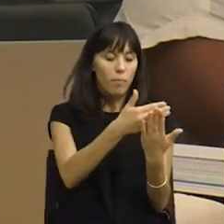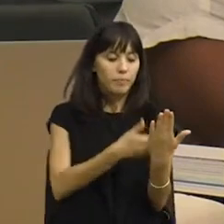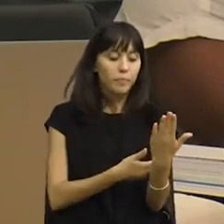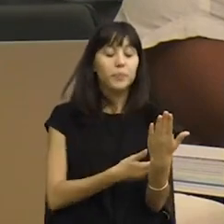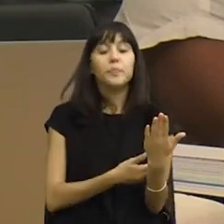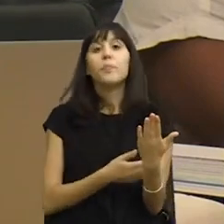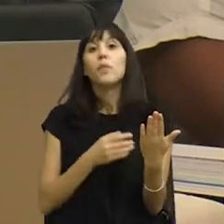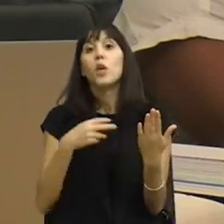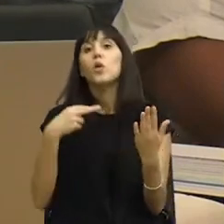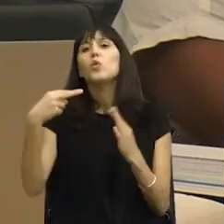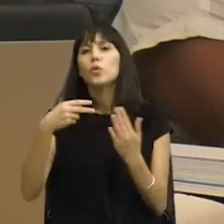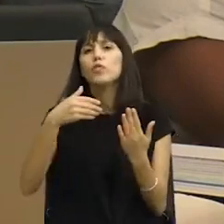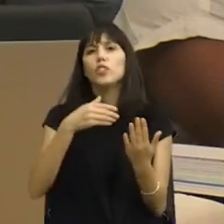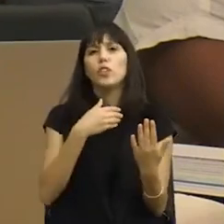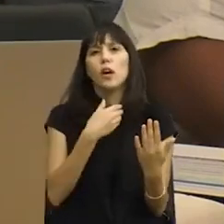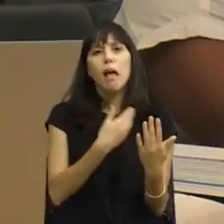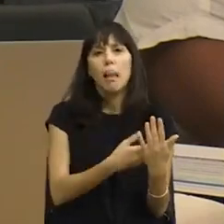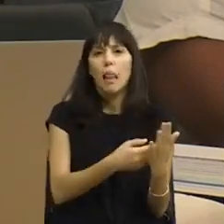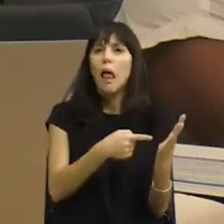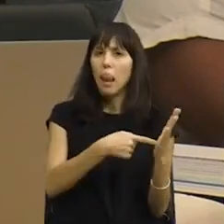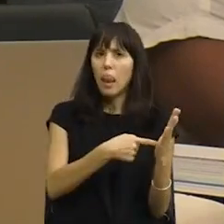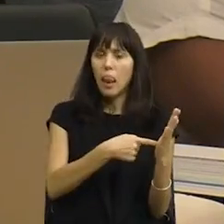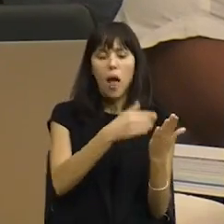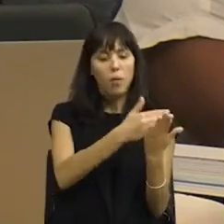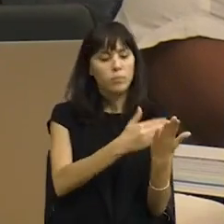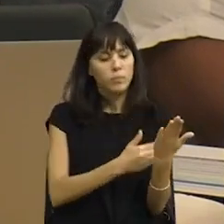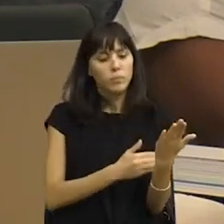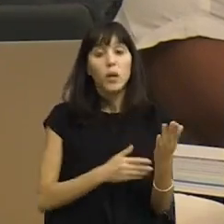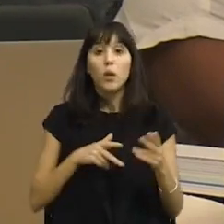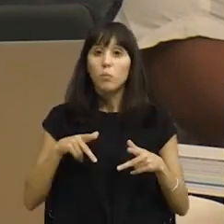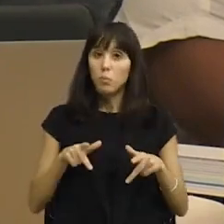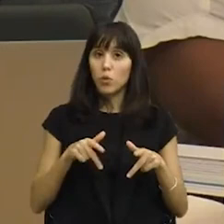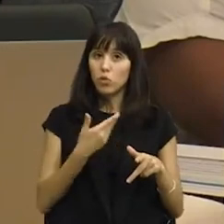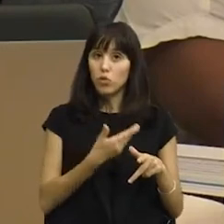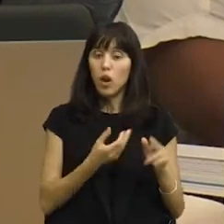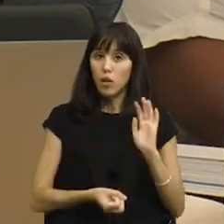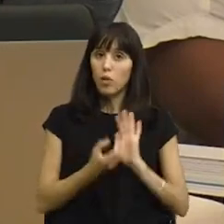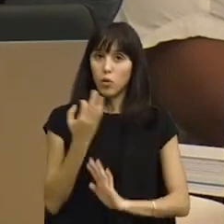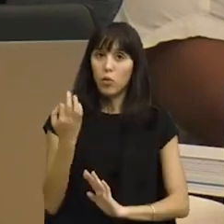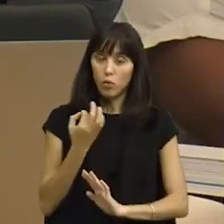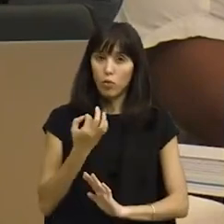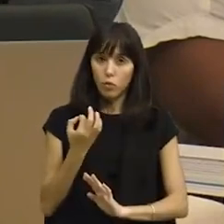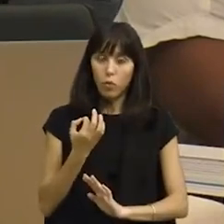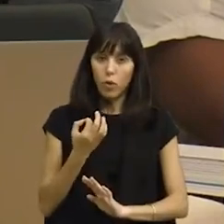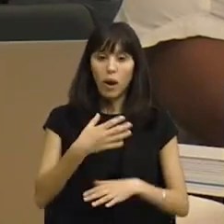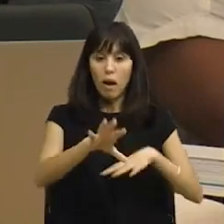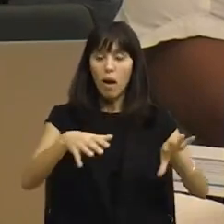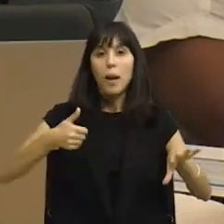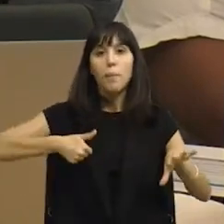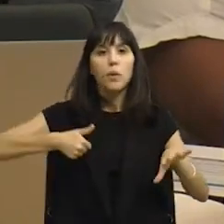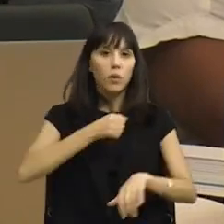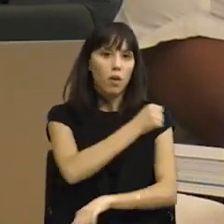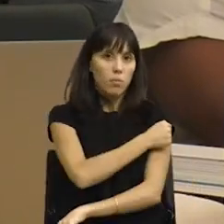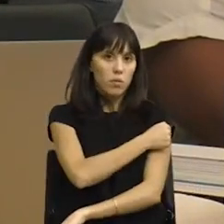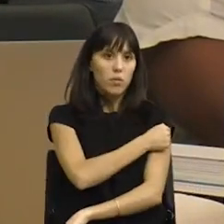ponto de vista do conteúdo, nós reconhecemos que a metodologia desenvolvida para a criação, para a identificação das zonas prioritárias de